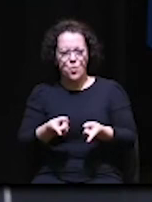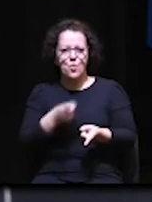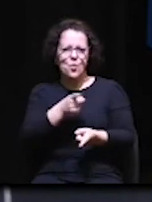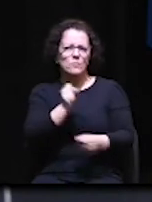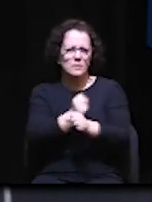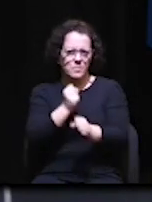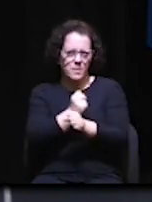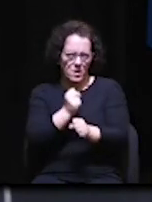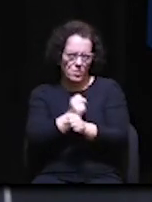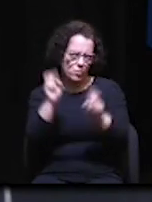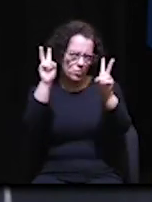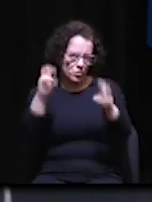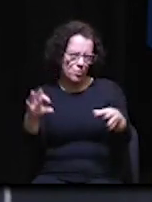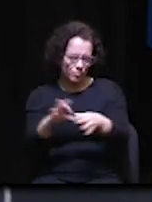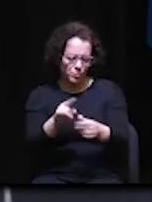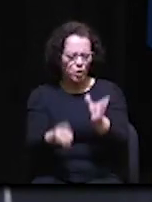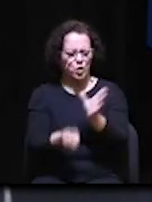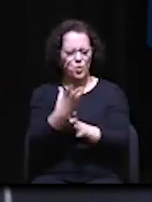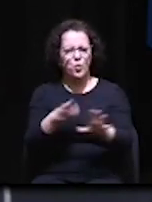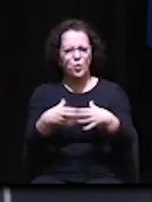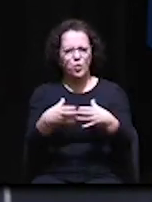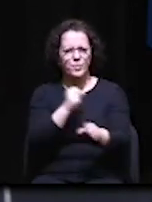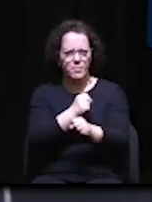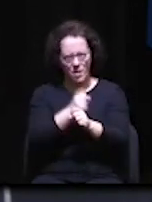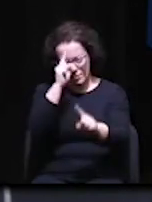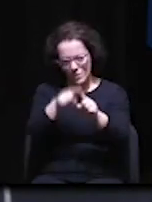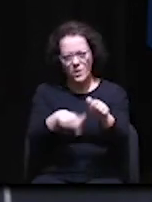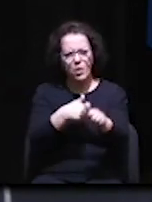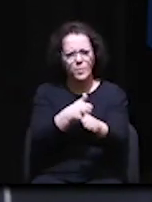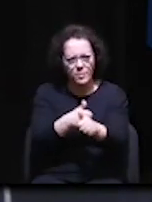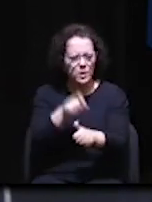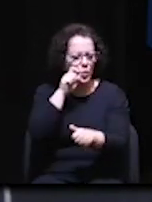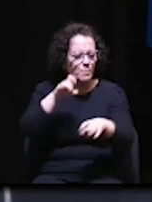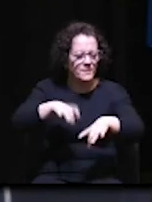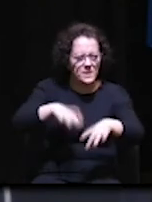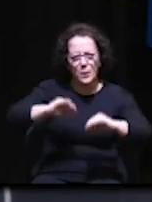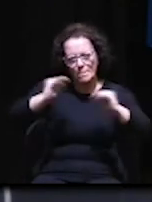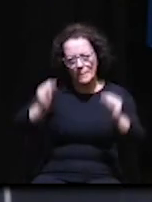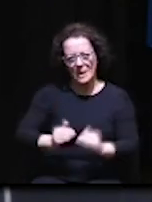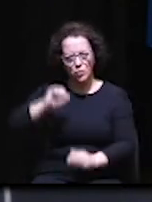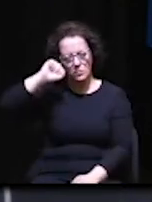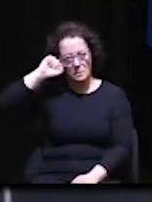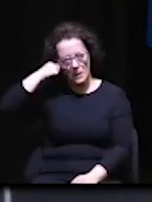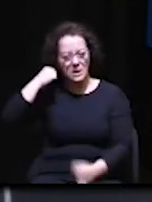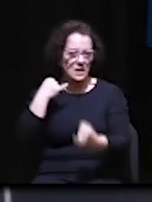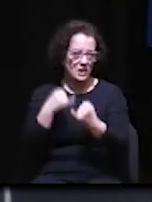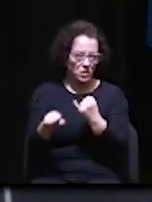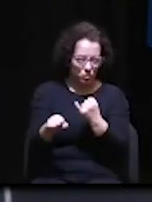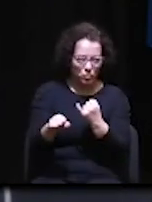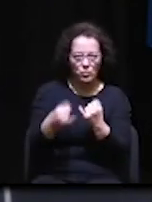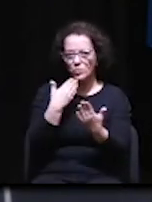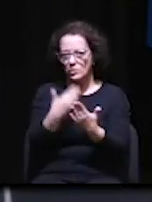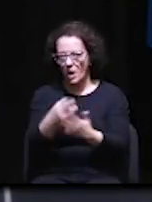que se iniciou um trabalho de fundo sobre esta questão, foi criado um grupo de trabalho para o acompanhamento da prevenção e minimização do risco e do